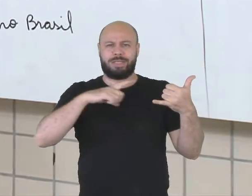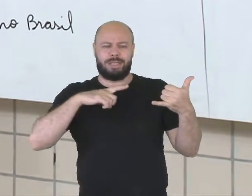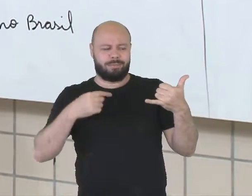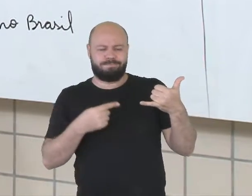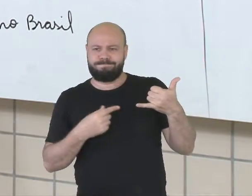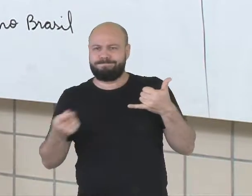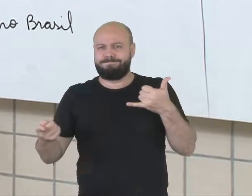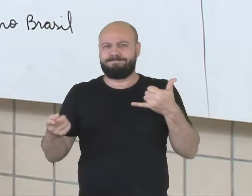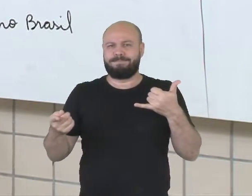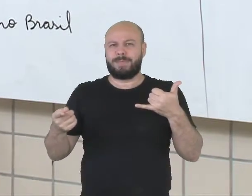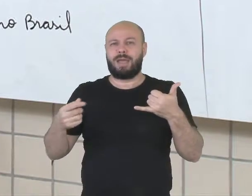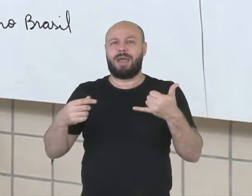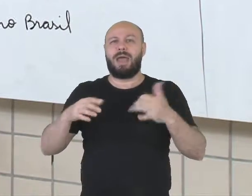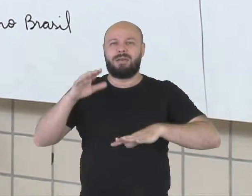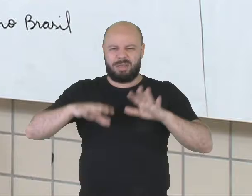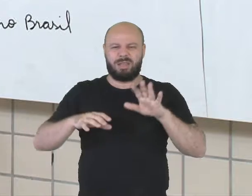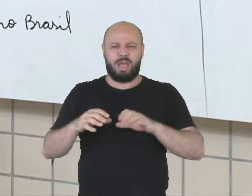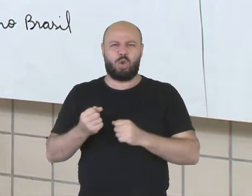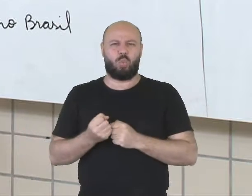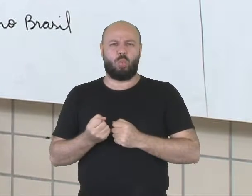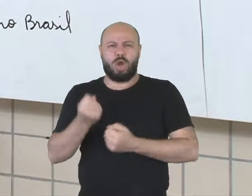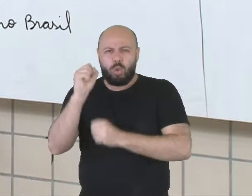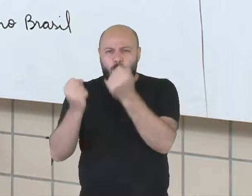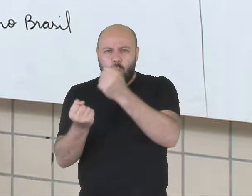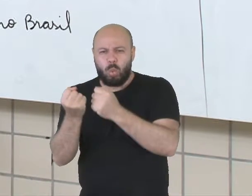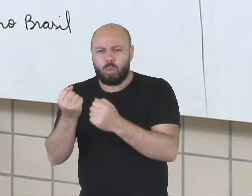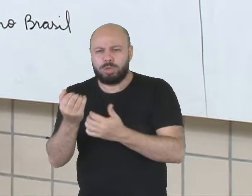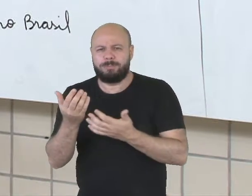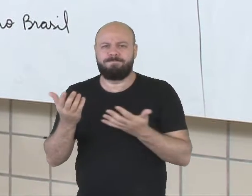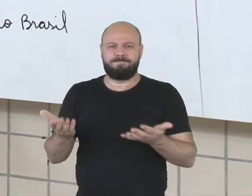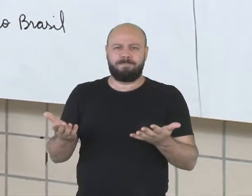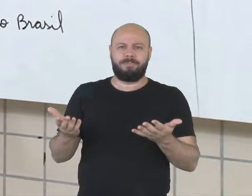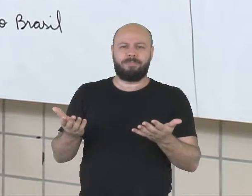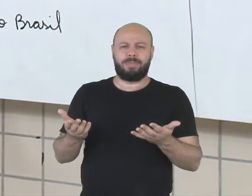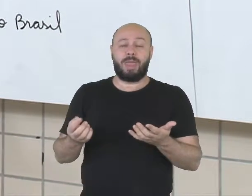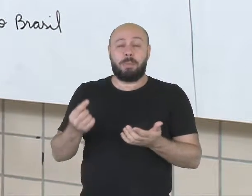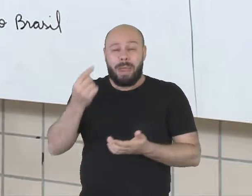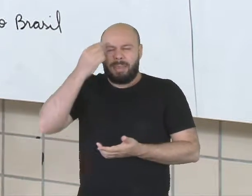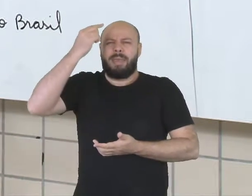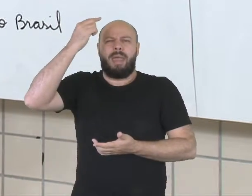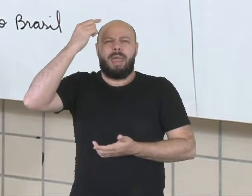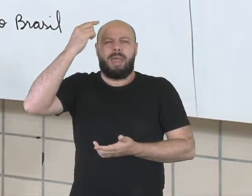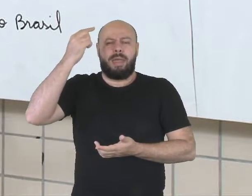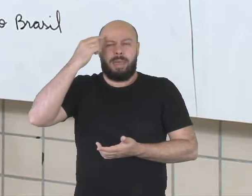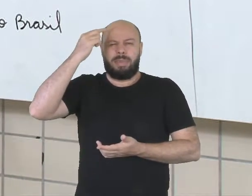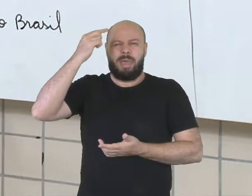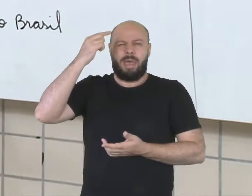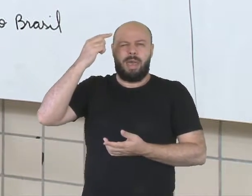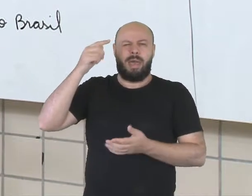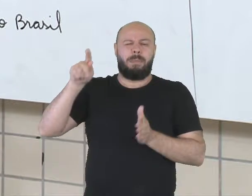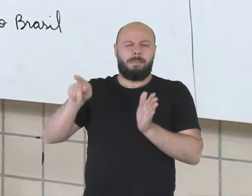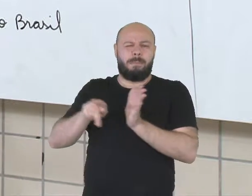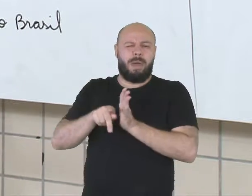eu posso ter uma indústria que a ideia original, né, ele foi